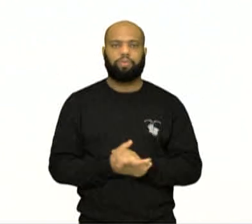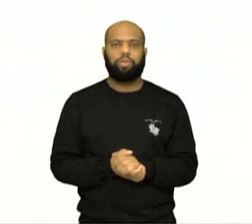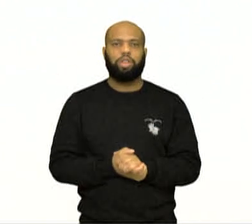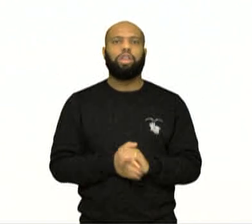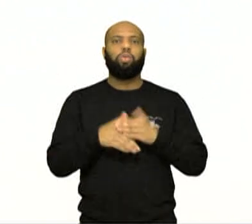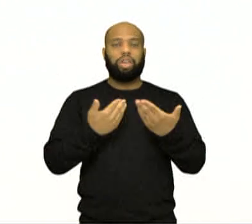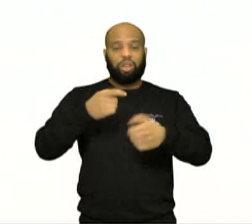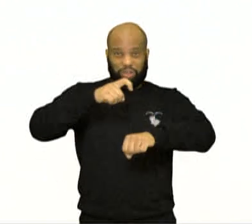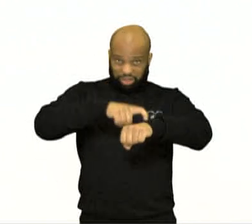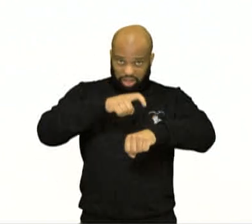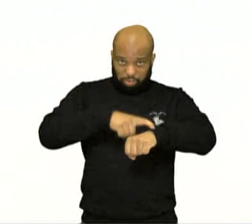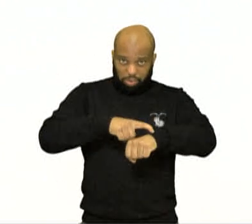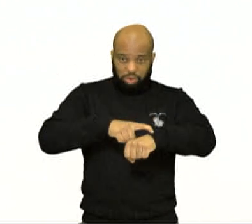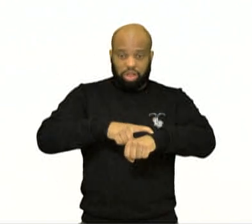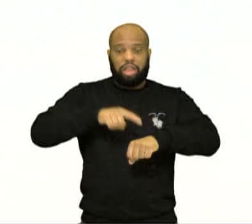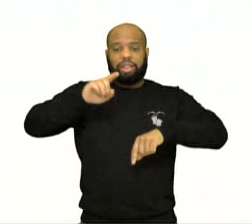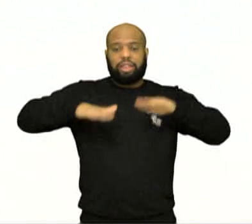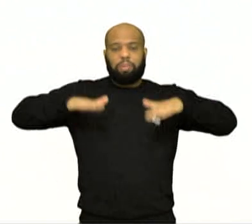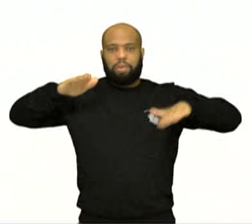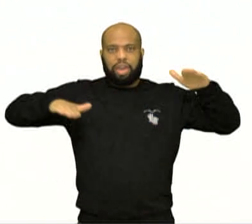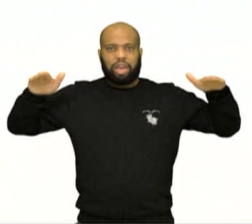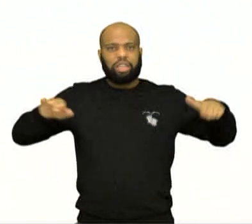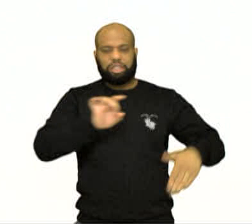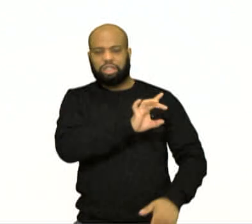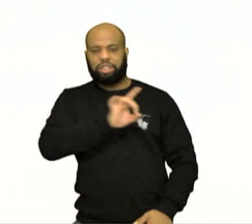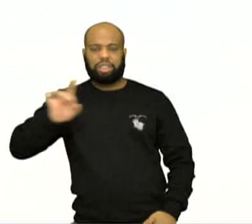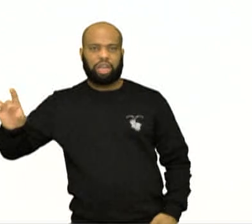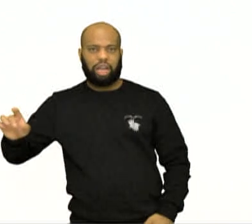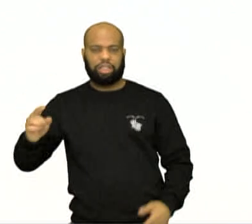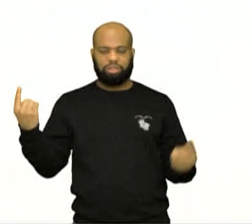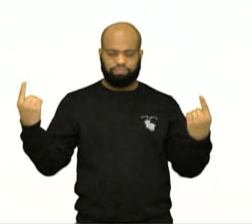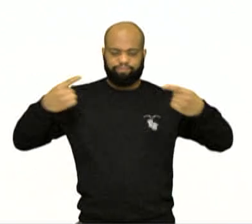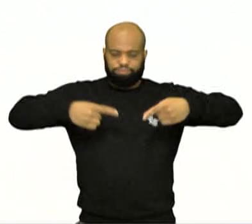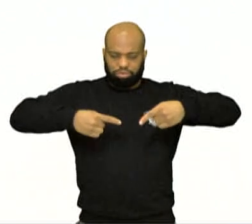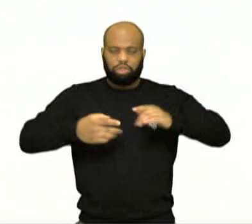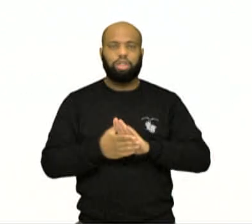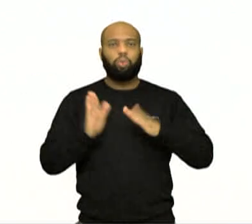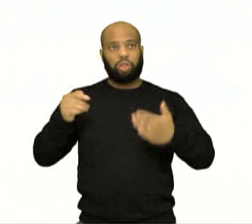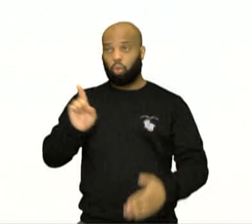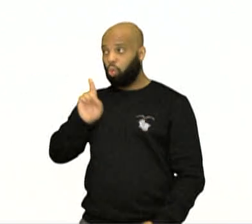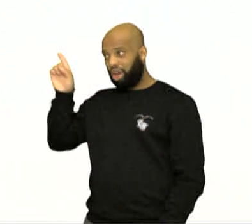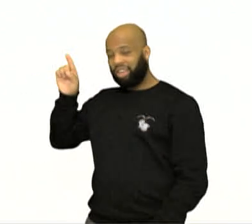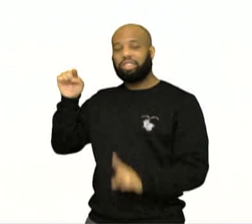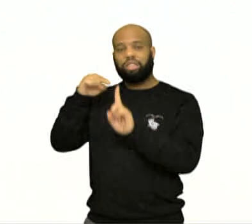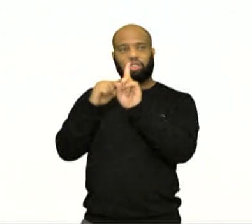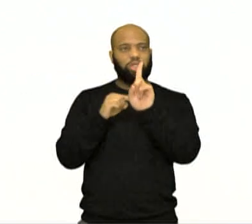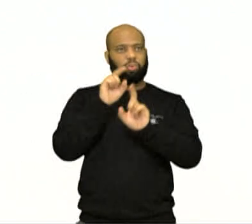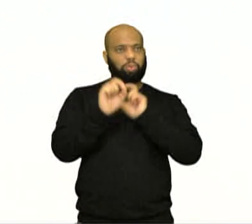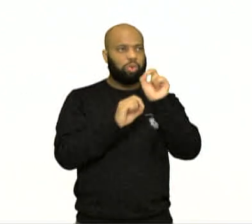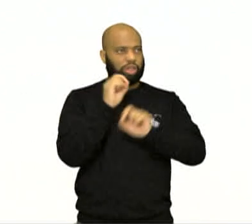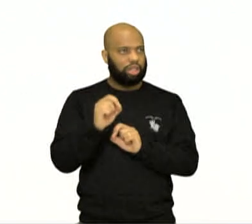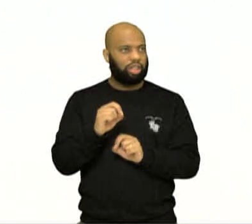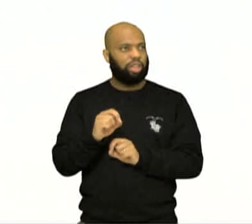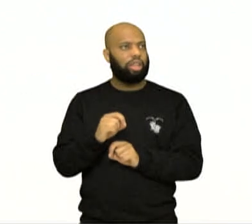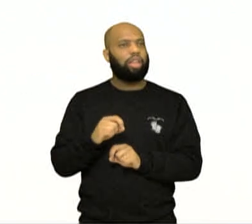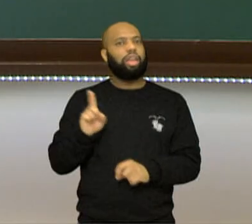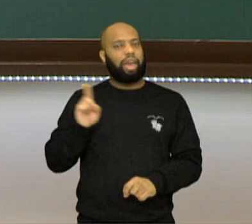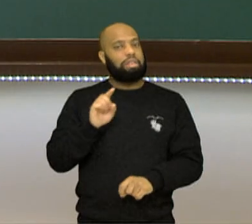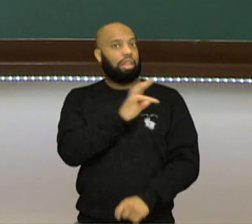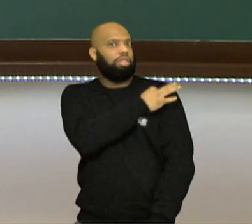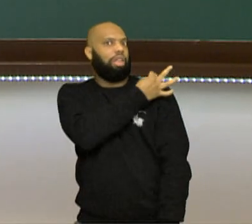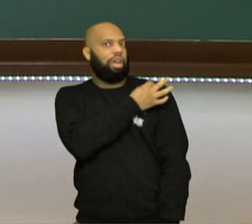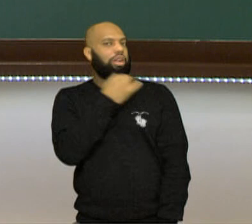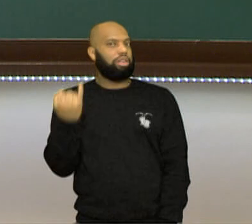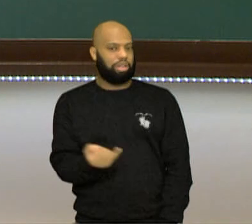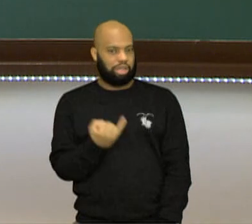O tempo varia de acordo com cada competição. Então o boulder é a competição mais técnica,